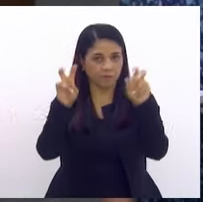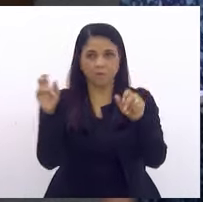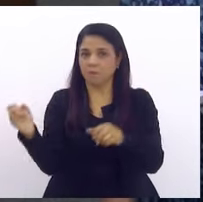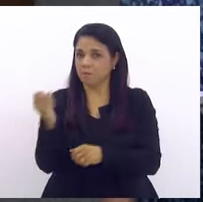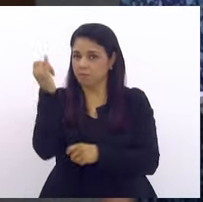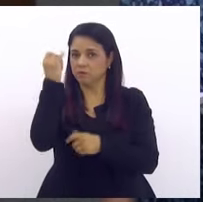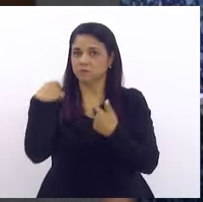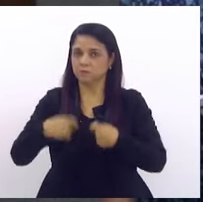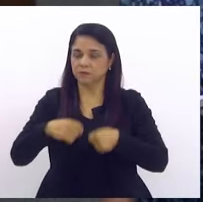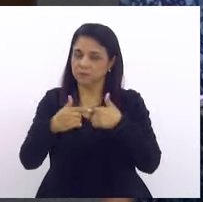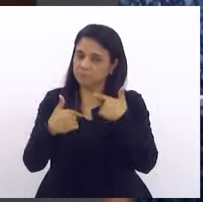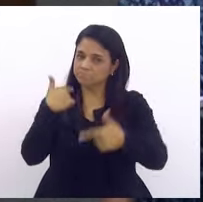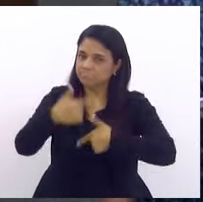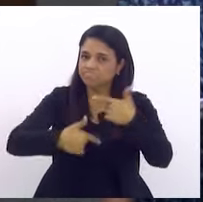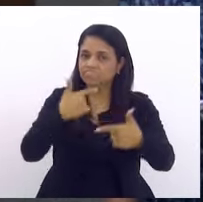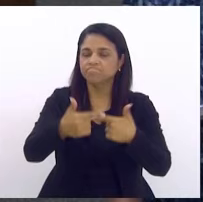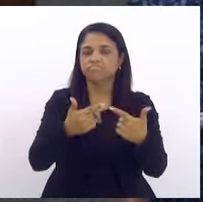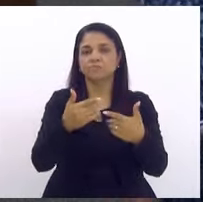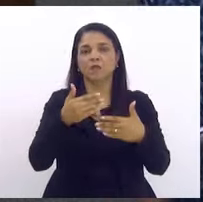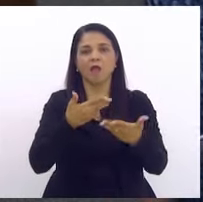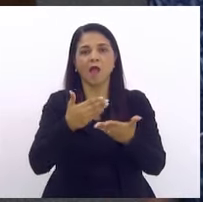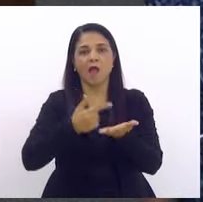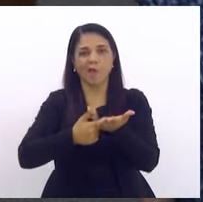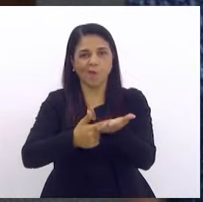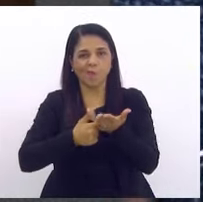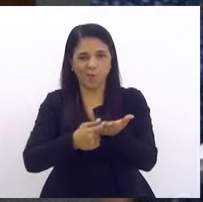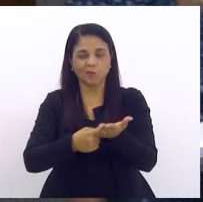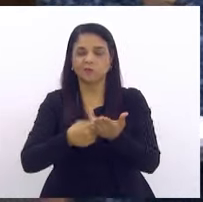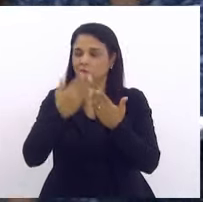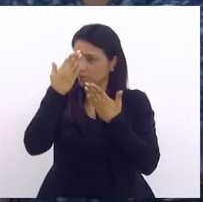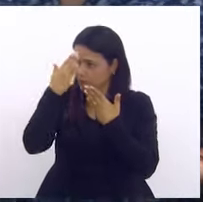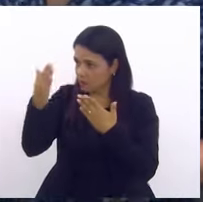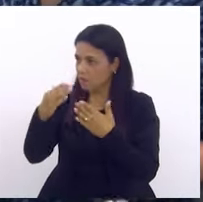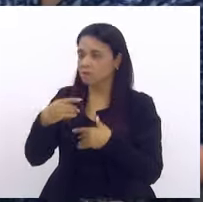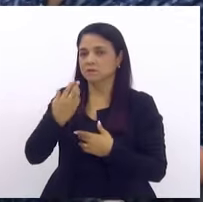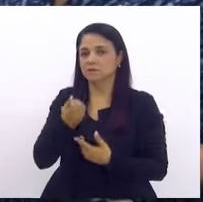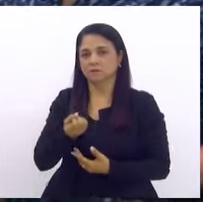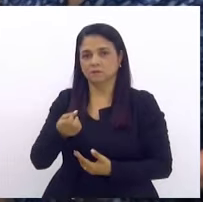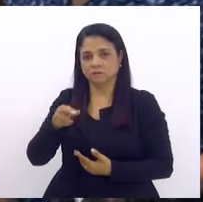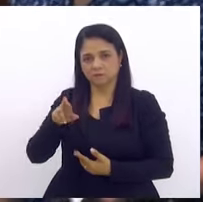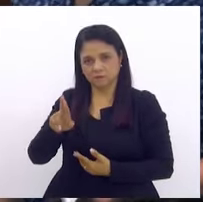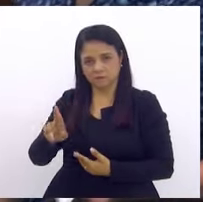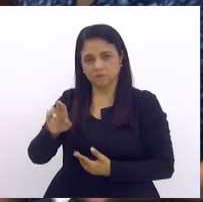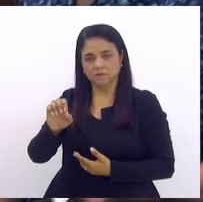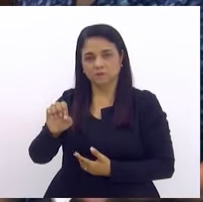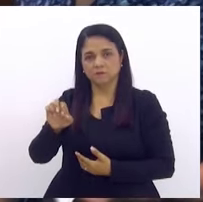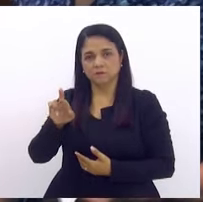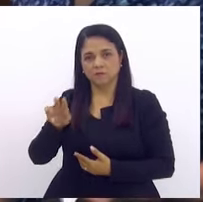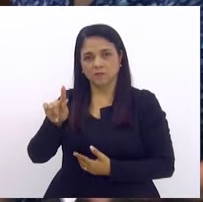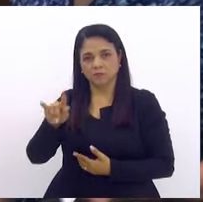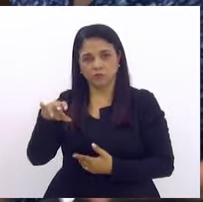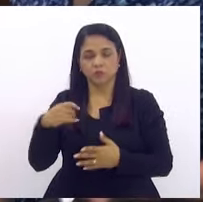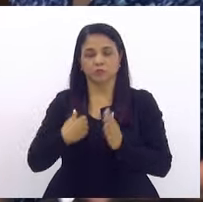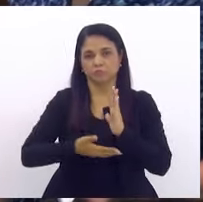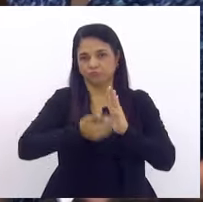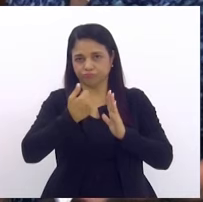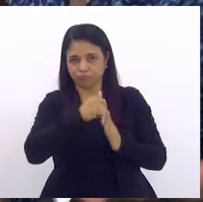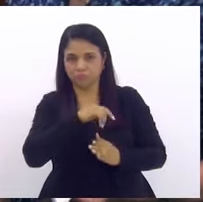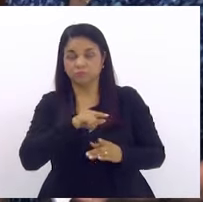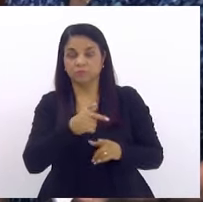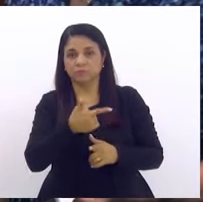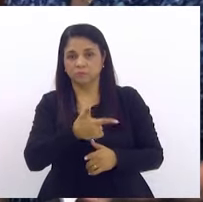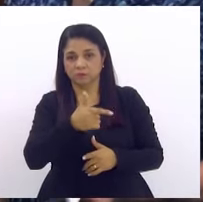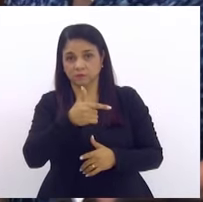gente precisa avançar para um acordo. Então, agradeço ao deputado doutor Serginho pelo acordo em retirar esse projeto de pauta, para que a gente faça uma reunião com a Casa